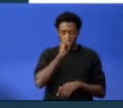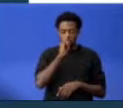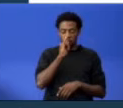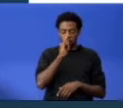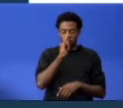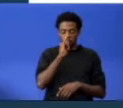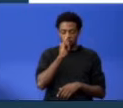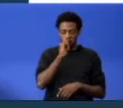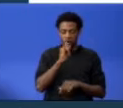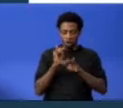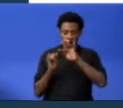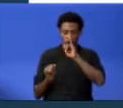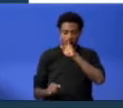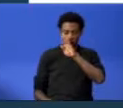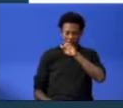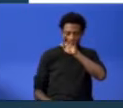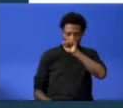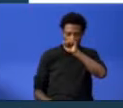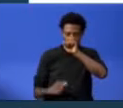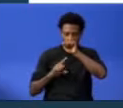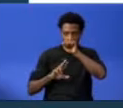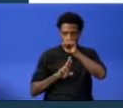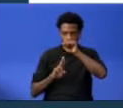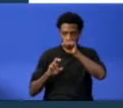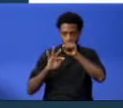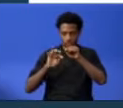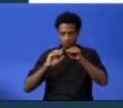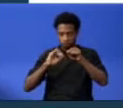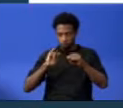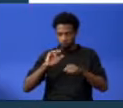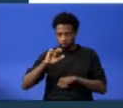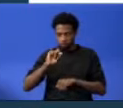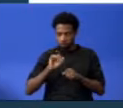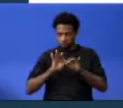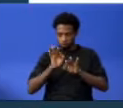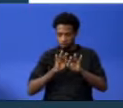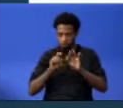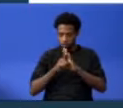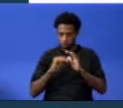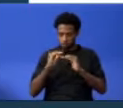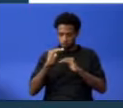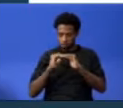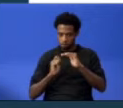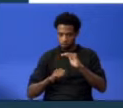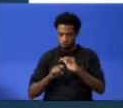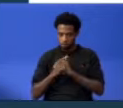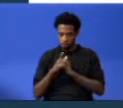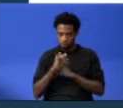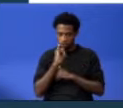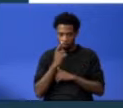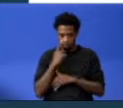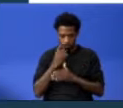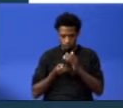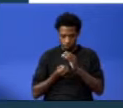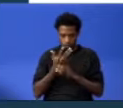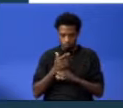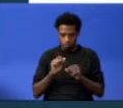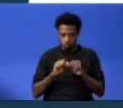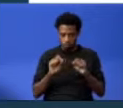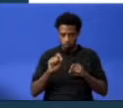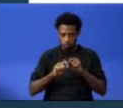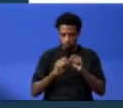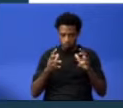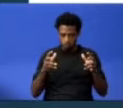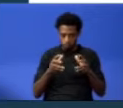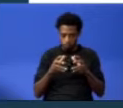formados por fibras musculares. Tá? Então, essa organização, essa hierarquia, ela garante que você consiga gerar a contração